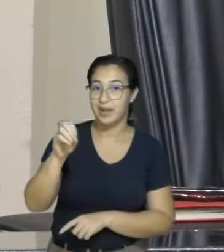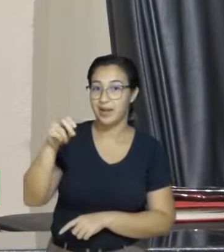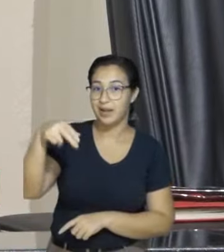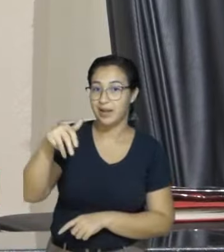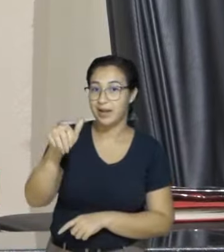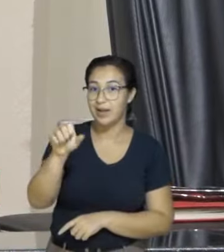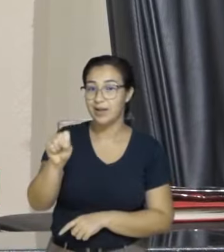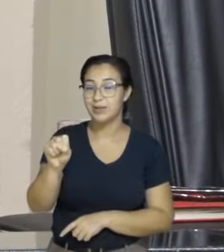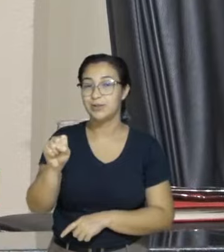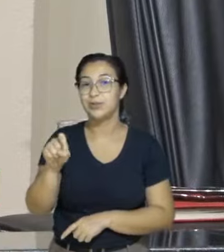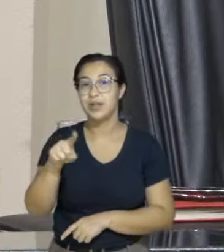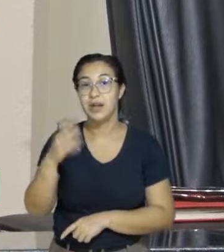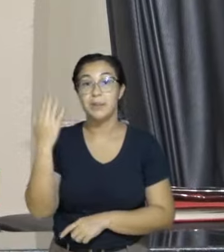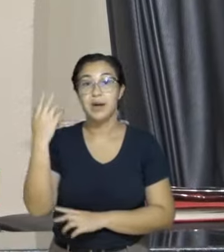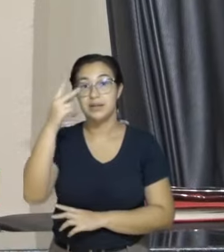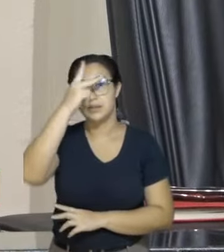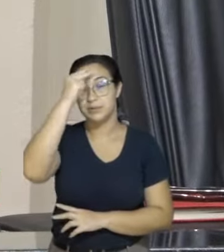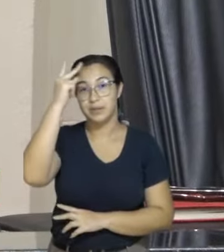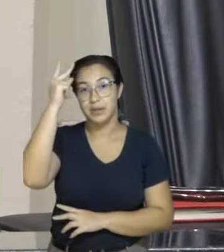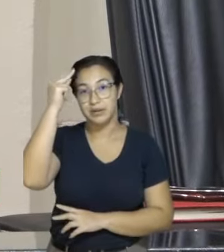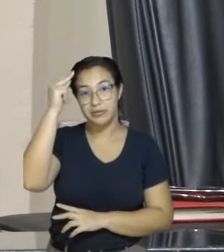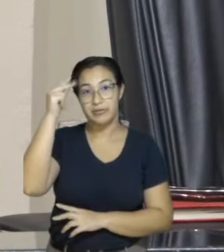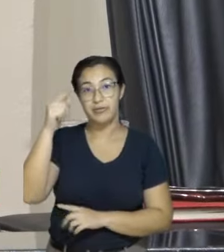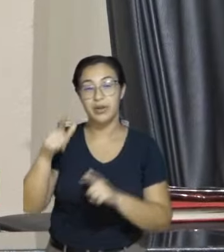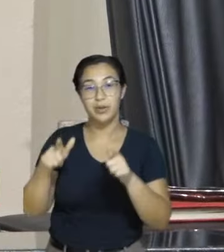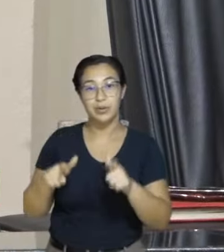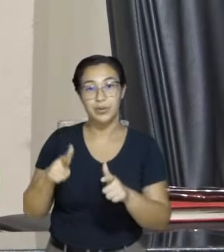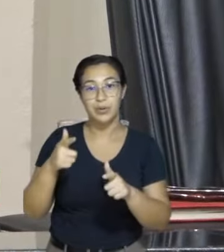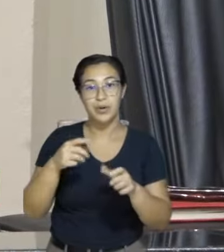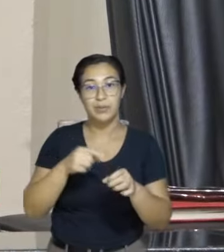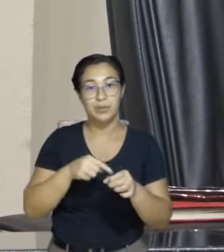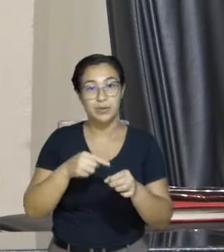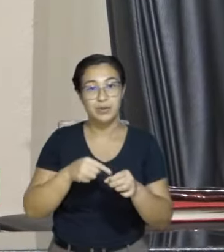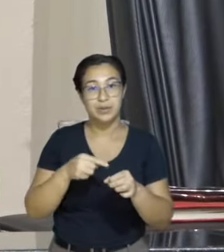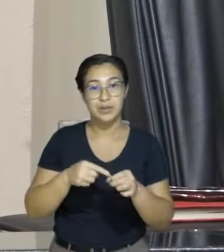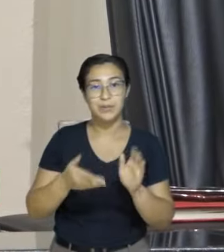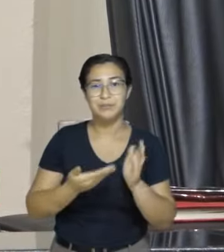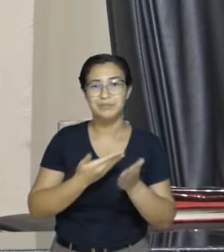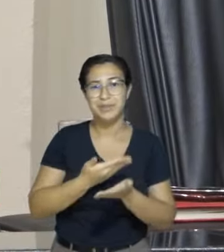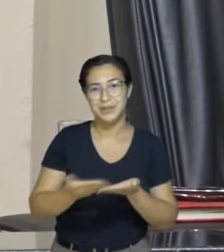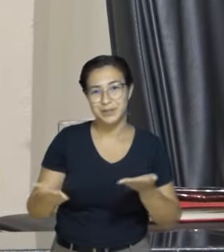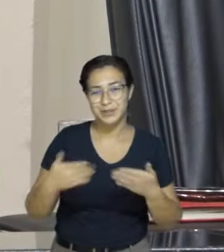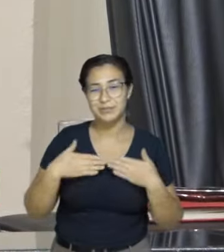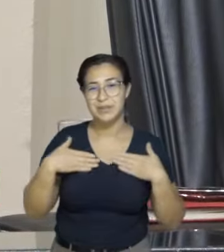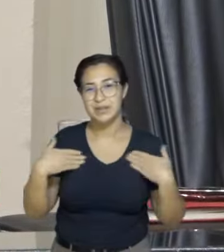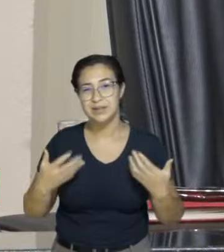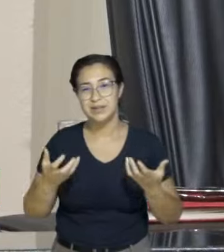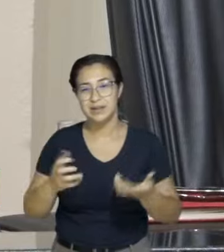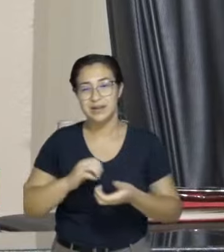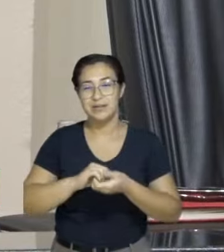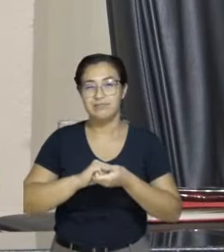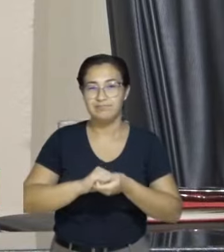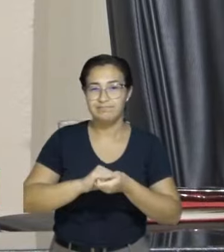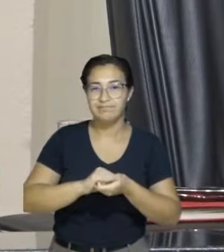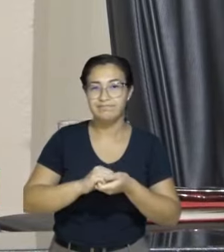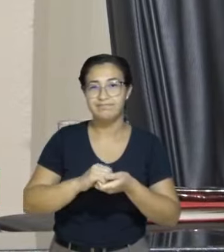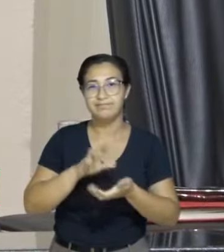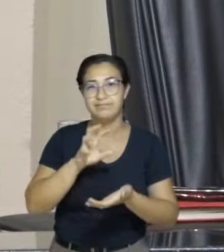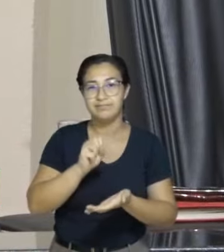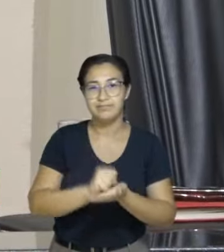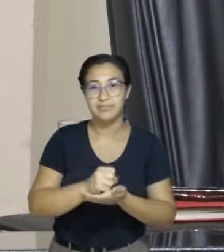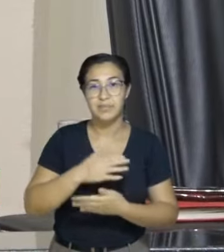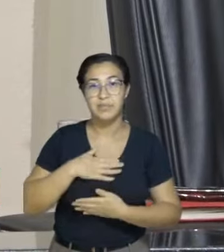tive um lapso temporal para chegar ao plenário, perdi a homenagem e gostaria de deixar registrado o meu abraço também, então, a